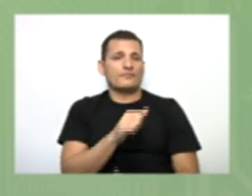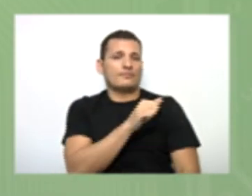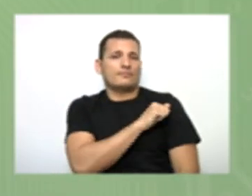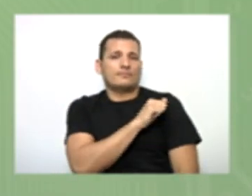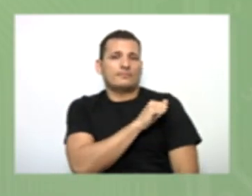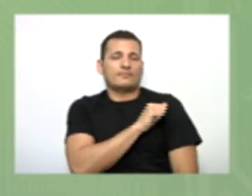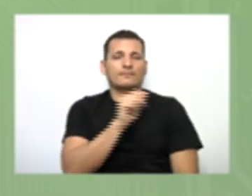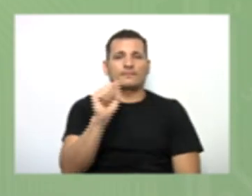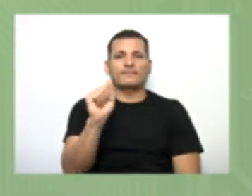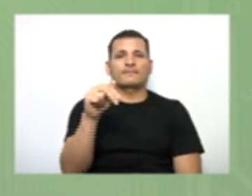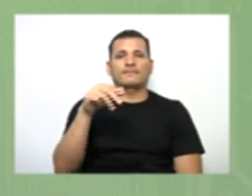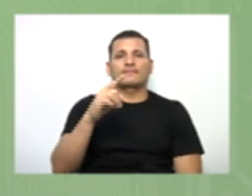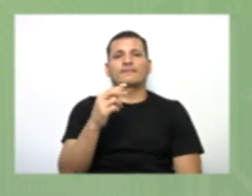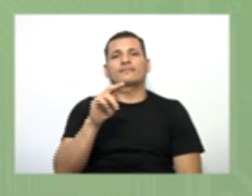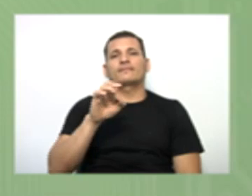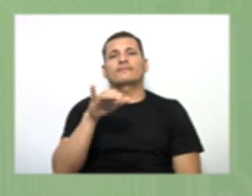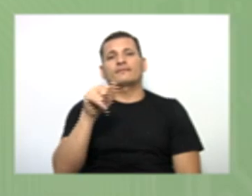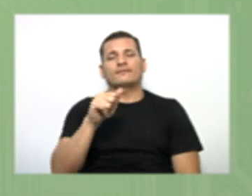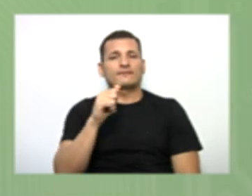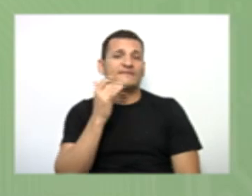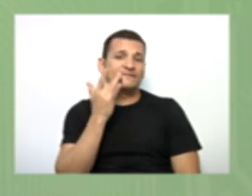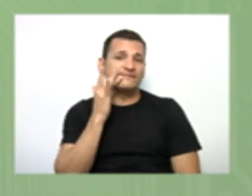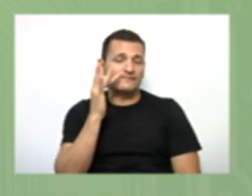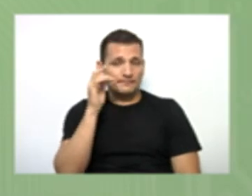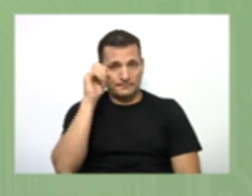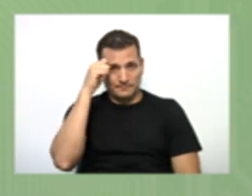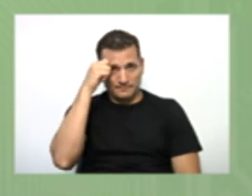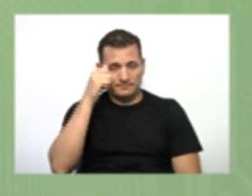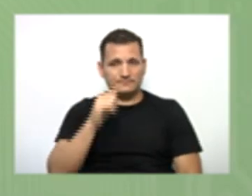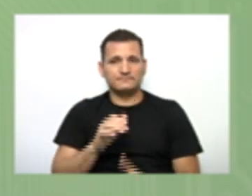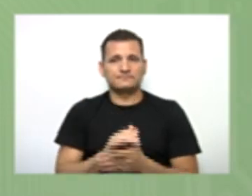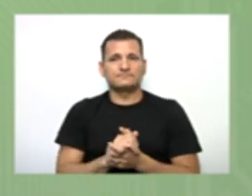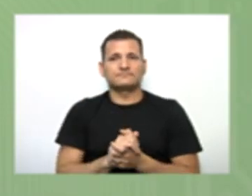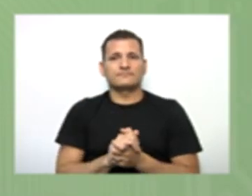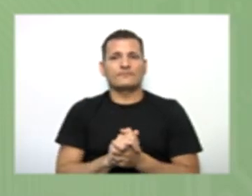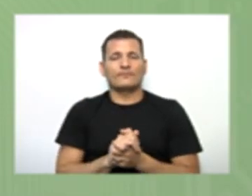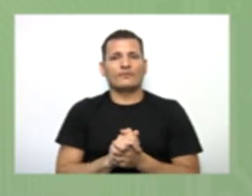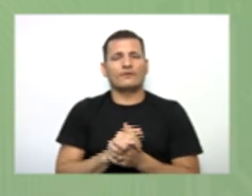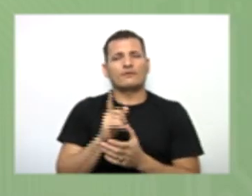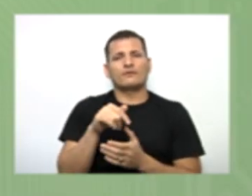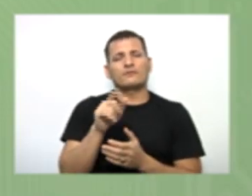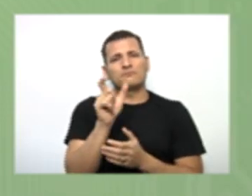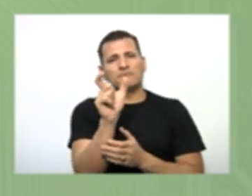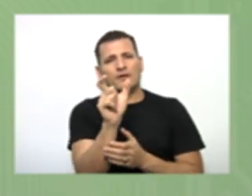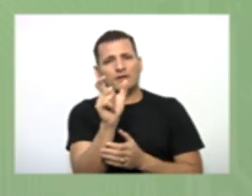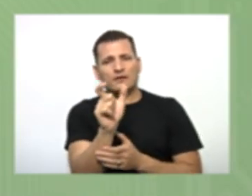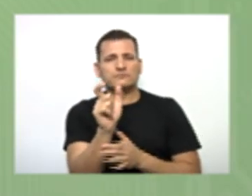Andréa, de Ouro Preto do Oeste. São palavras-chave de um site.